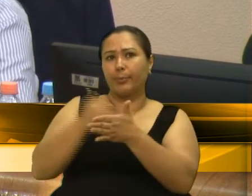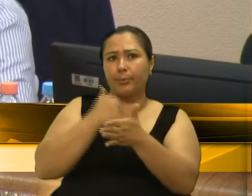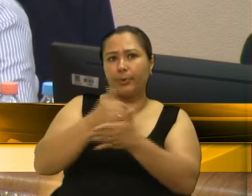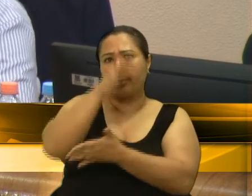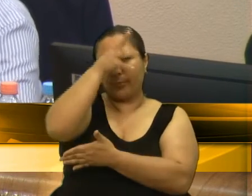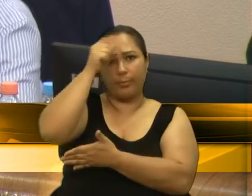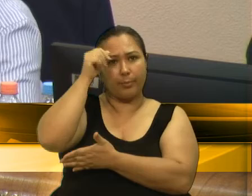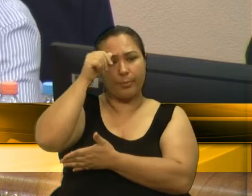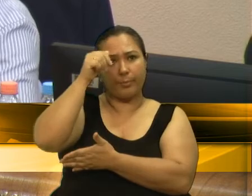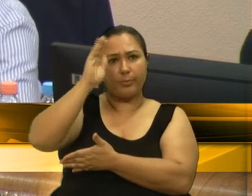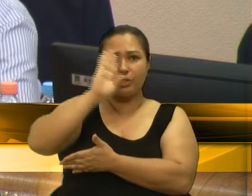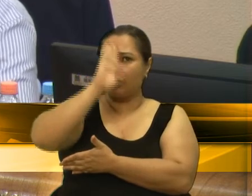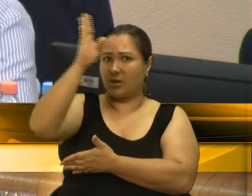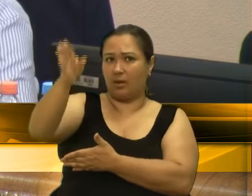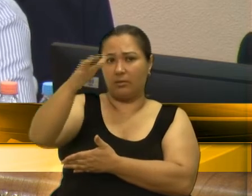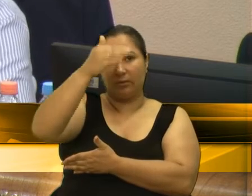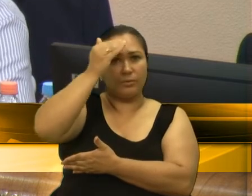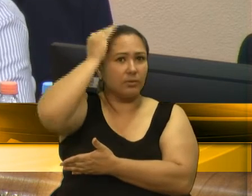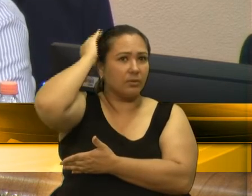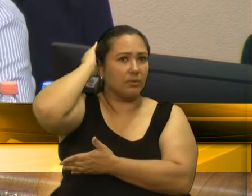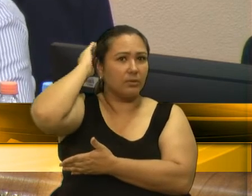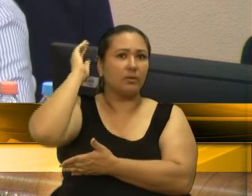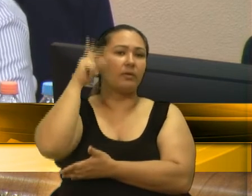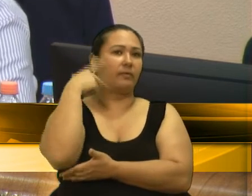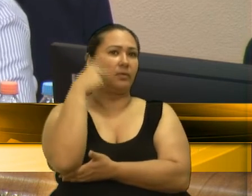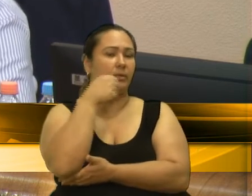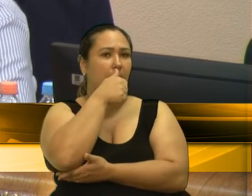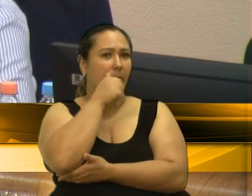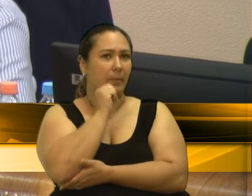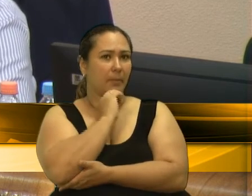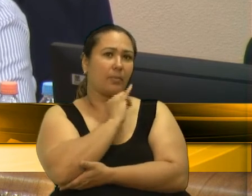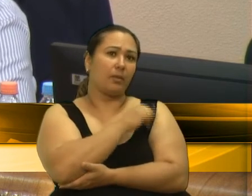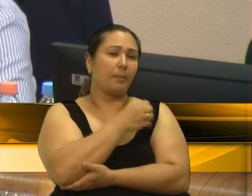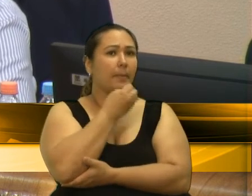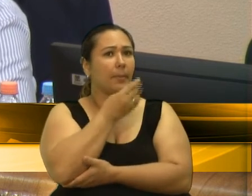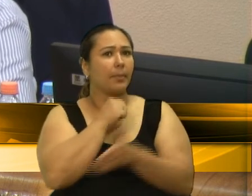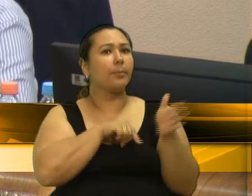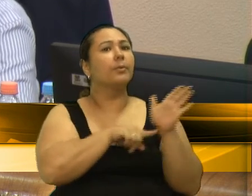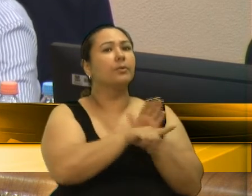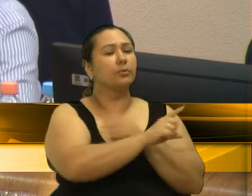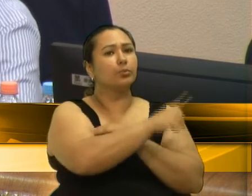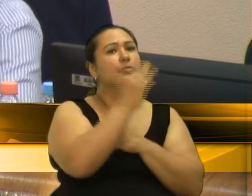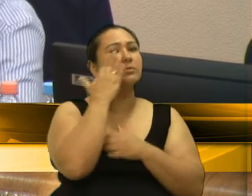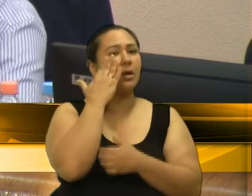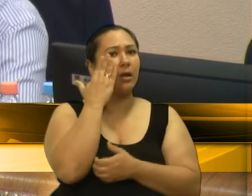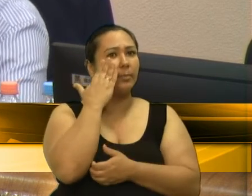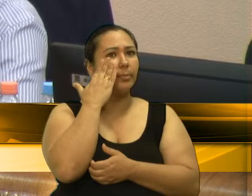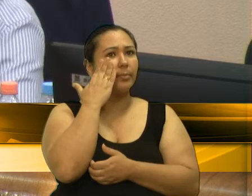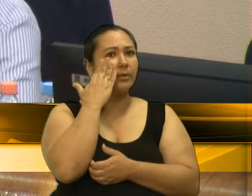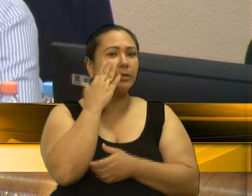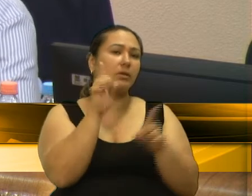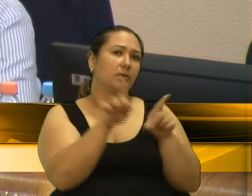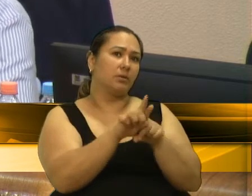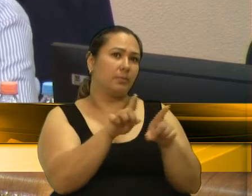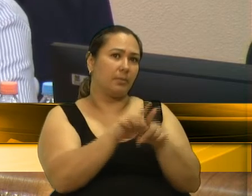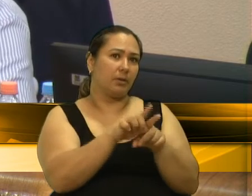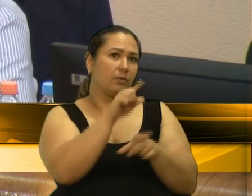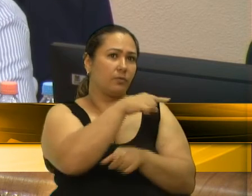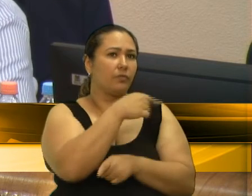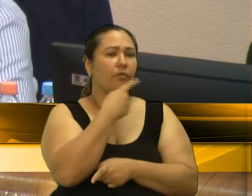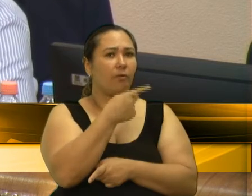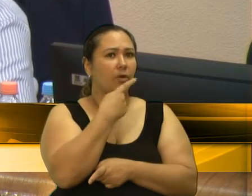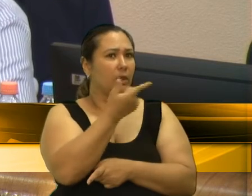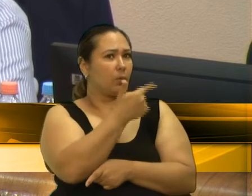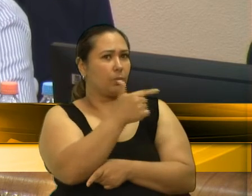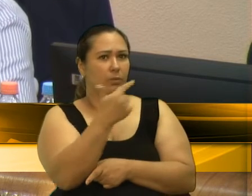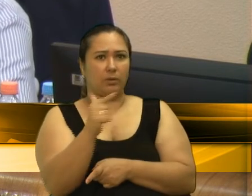foram feitas diretamente. Vereadora Paula, bem, estou lhe perguntando se o senhor sabe. Também assim, o senhor disse que não